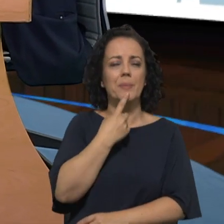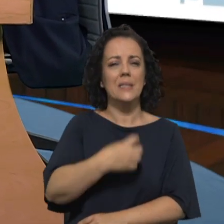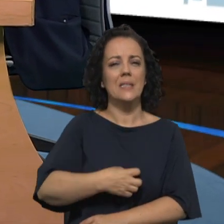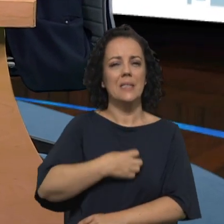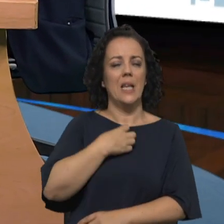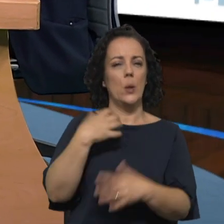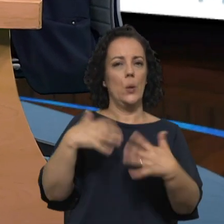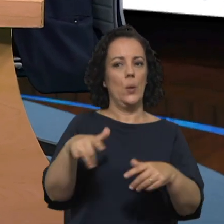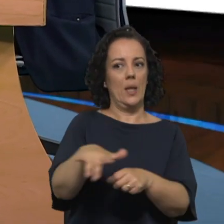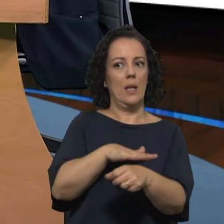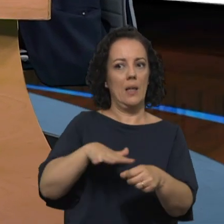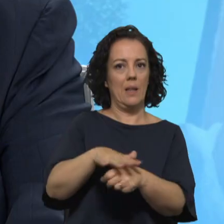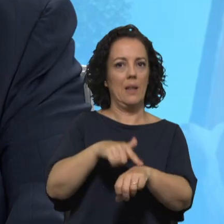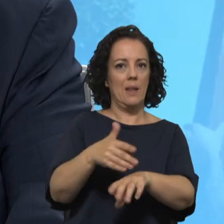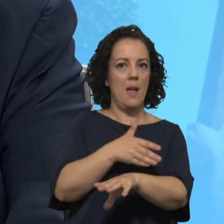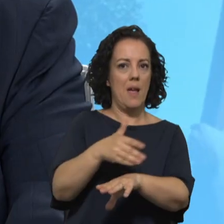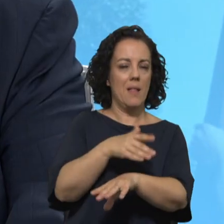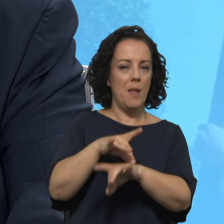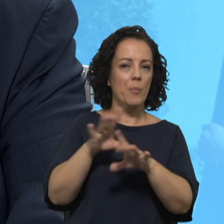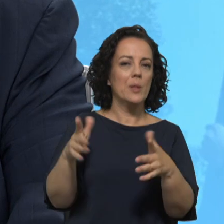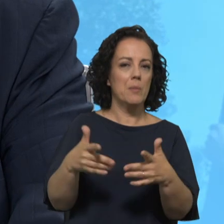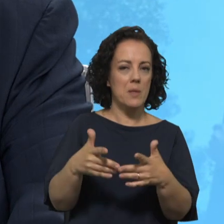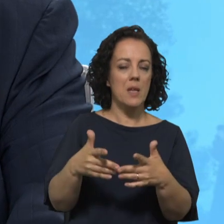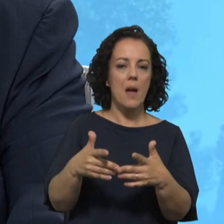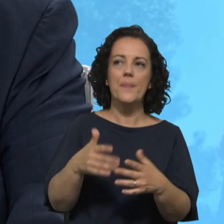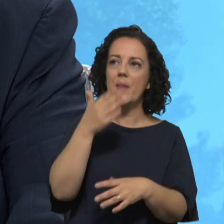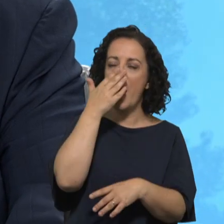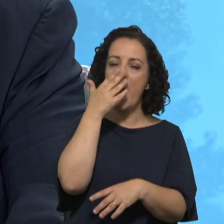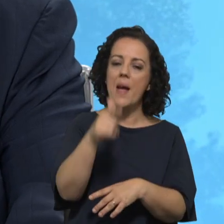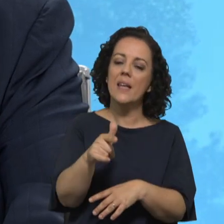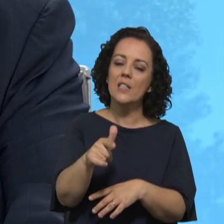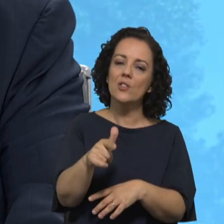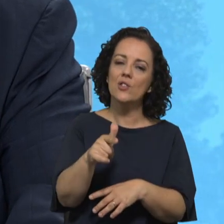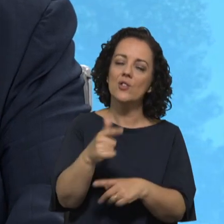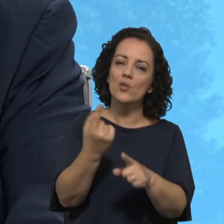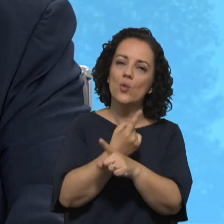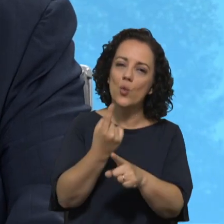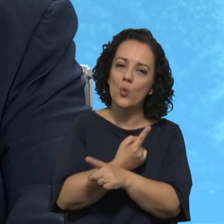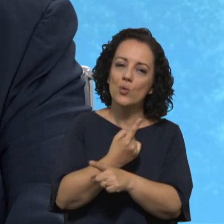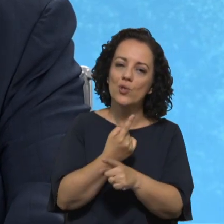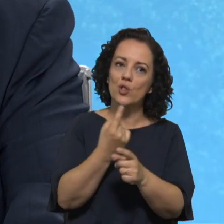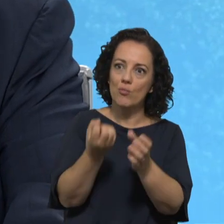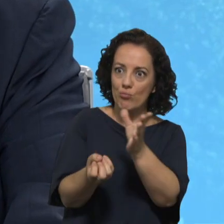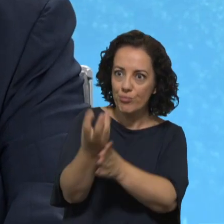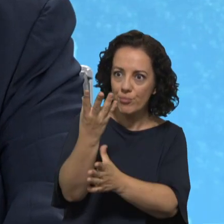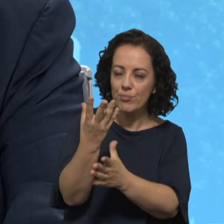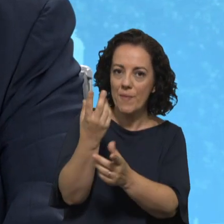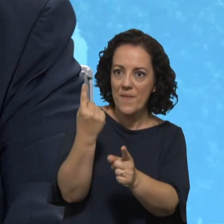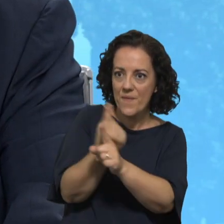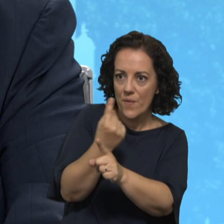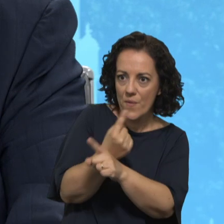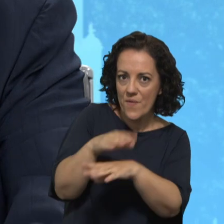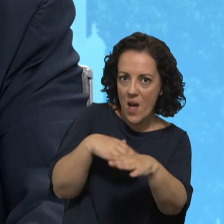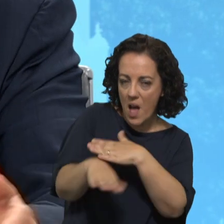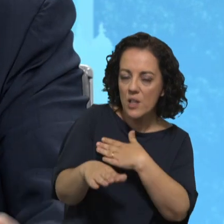pandemia, onde foi preciso, de facto, fazer com que os gestos falassem e tocassem as pessoas que nos acompanhavam através dos meios